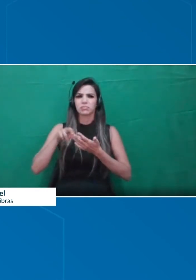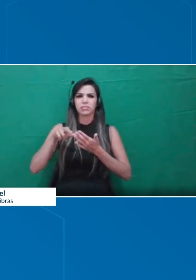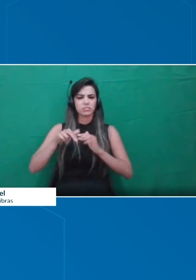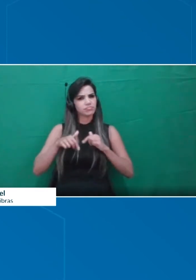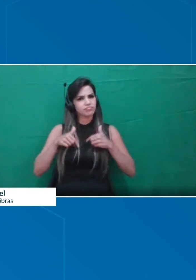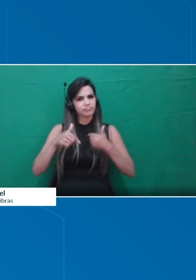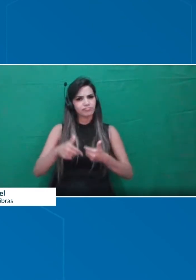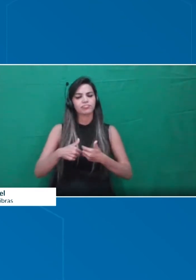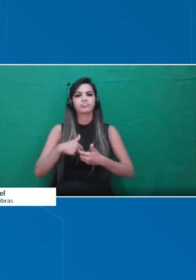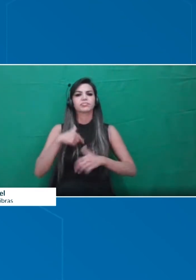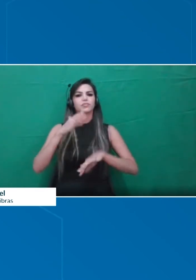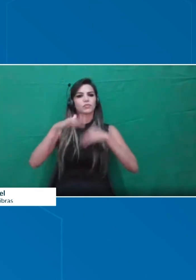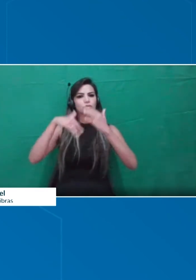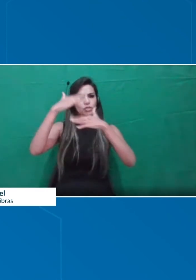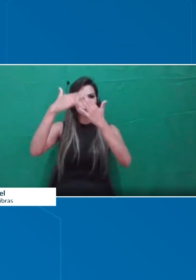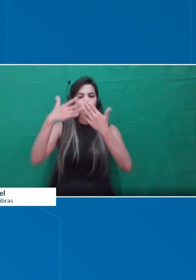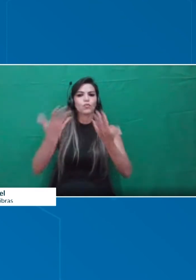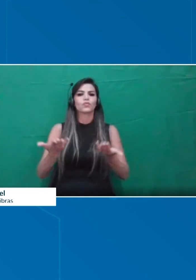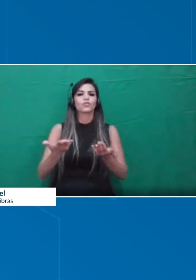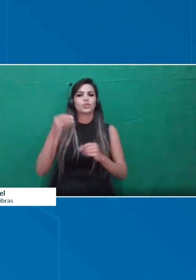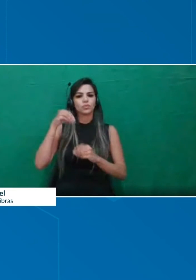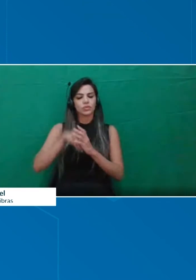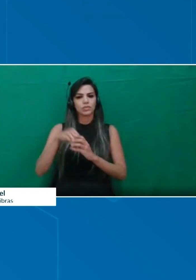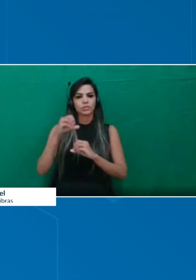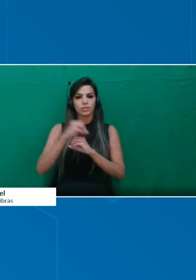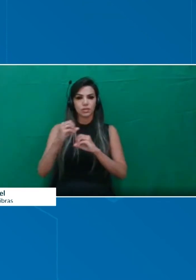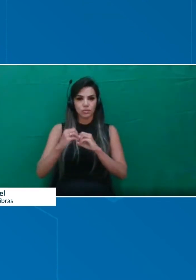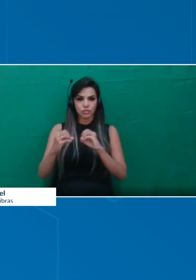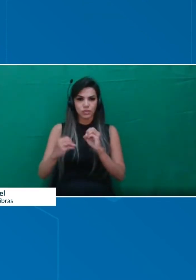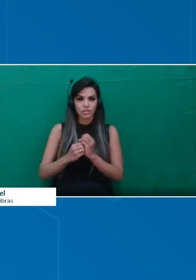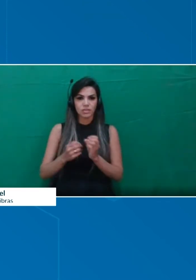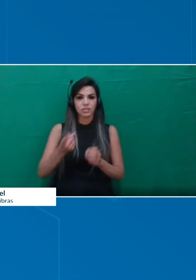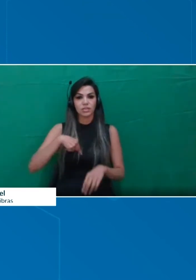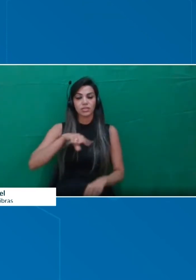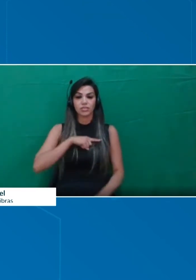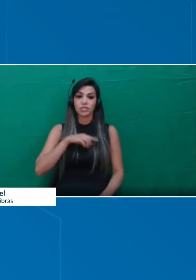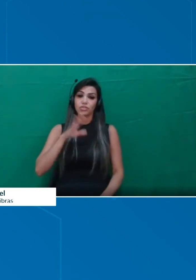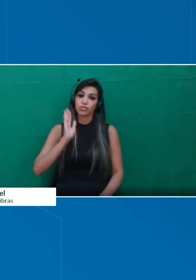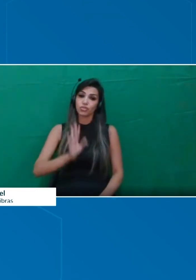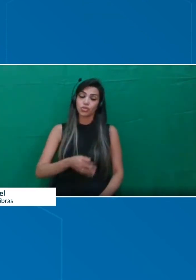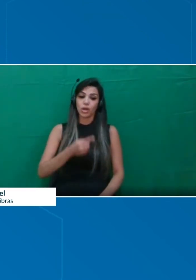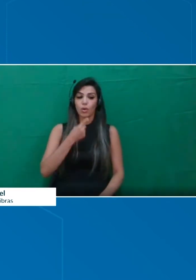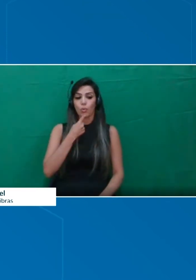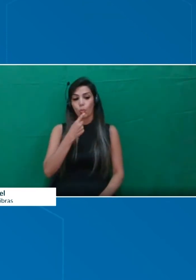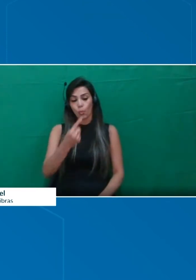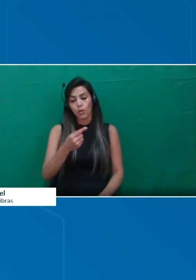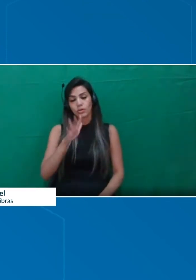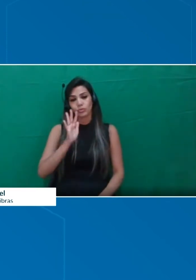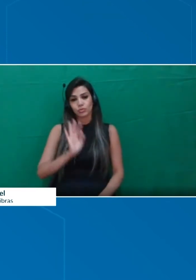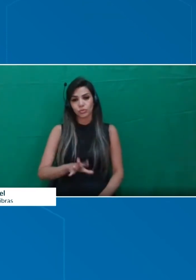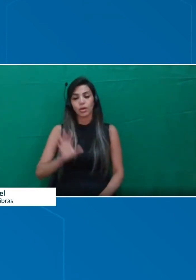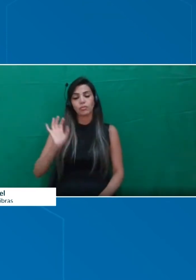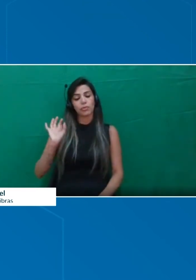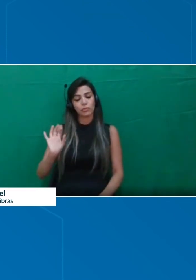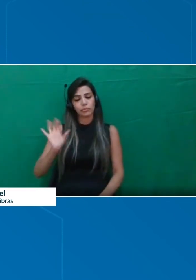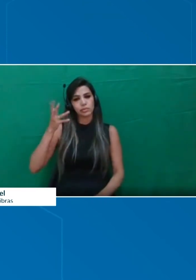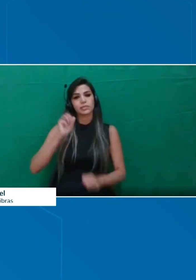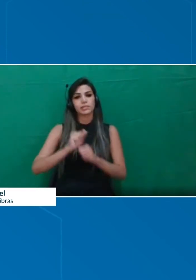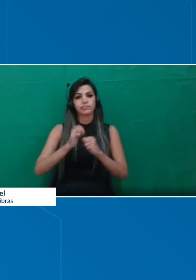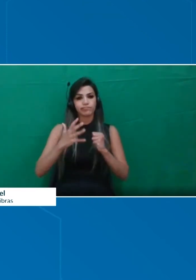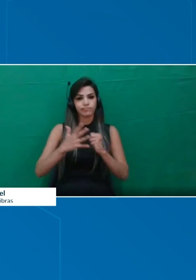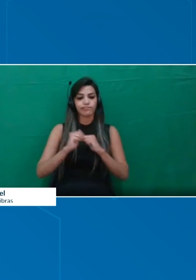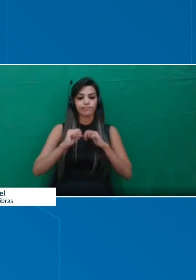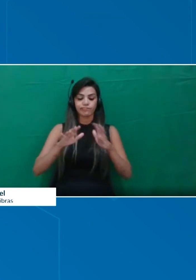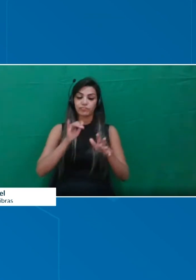desses meses de pandemia, e infelizmente já chegamos na marca de mais de um ano, né, nesse cenário, e para além disso,